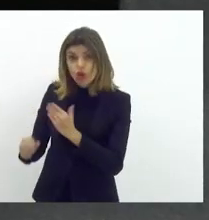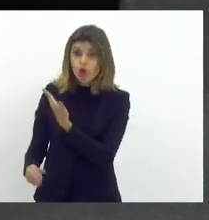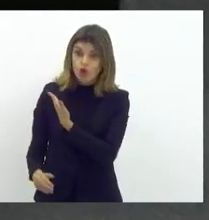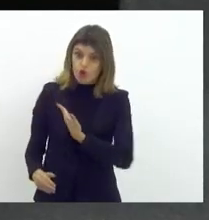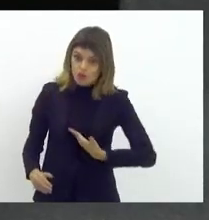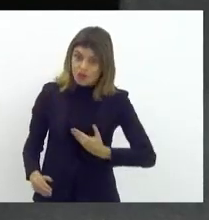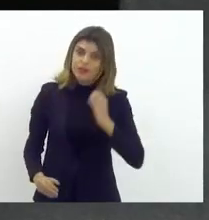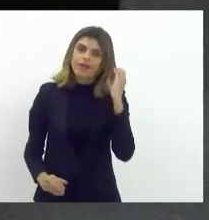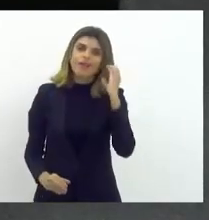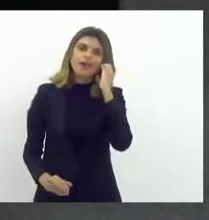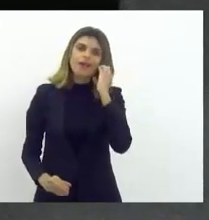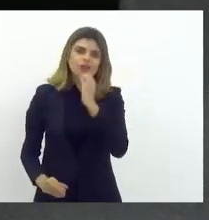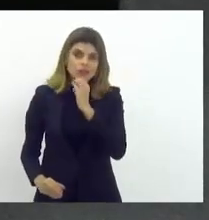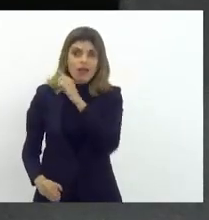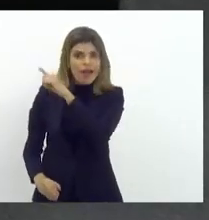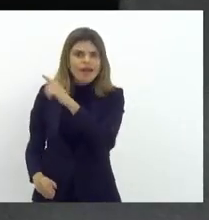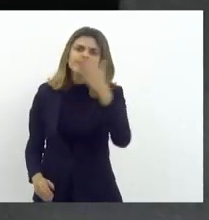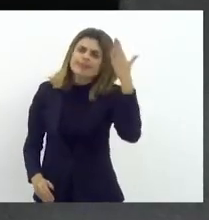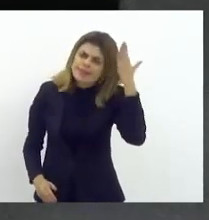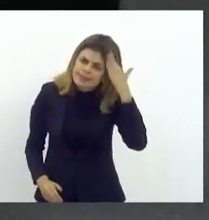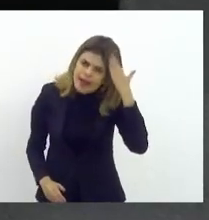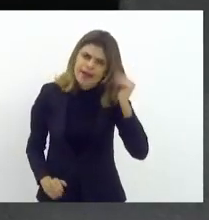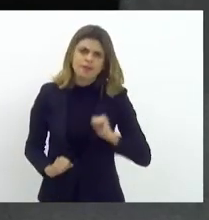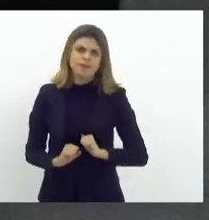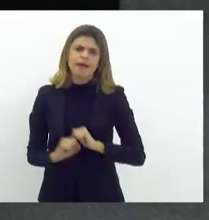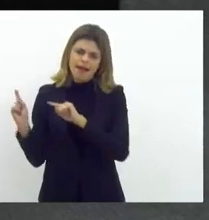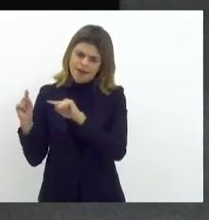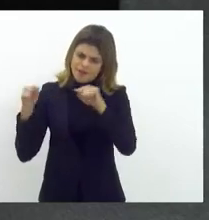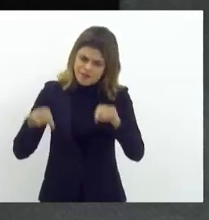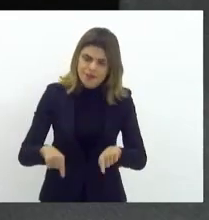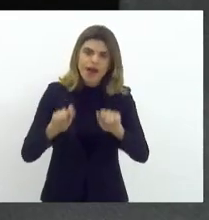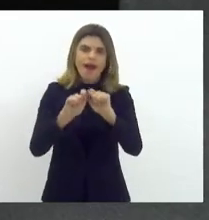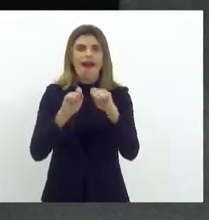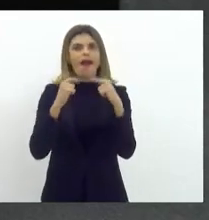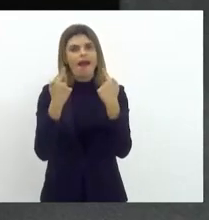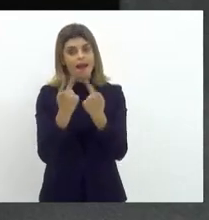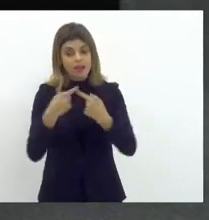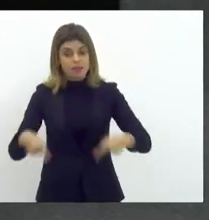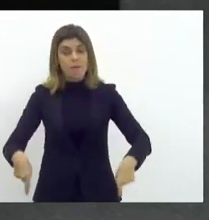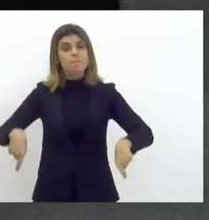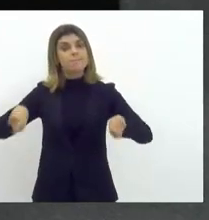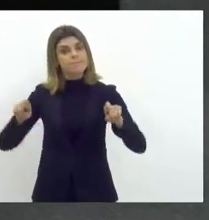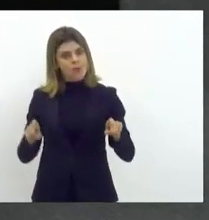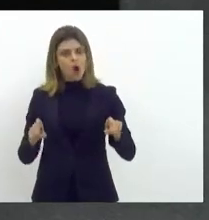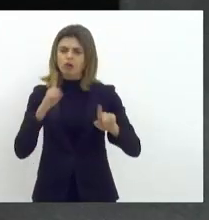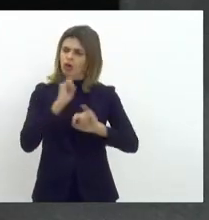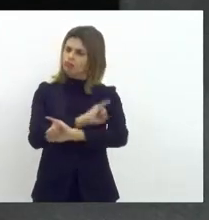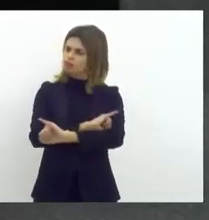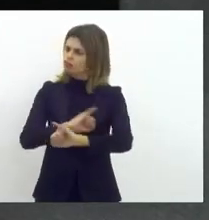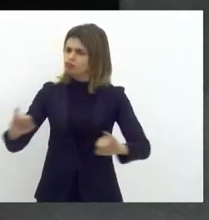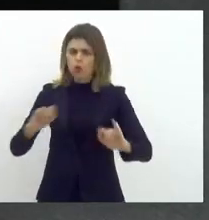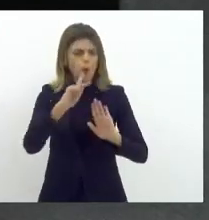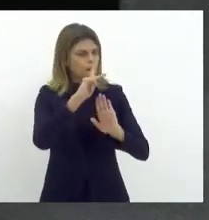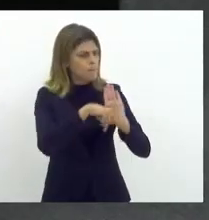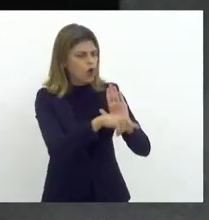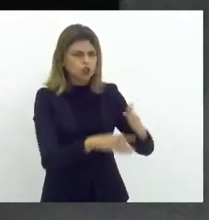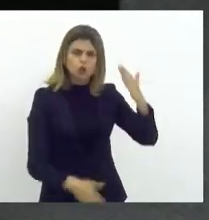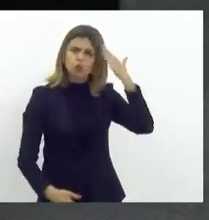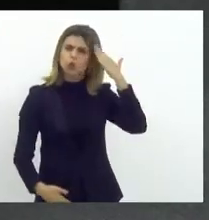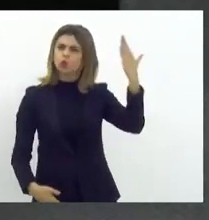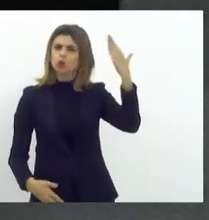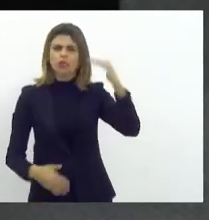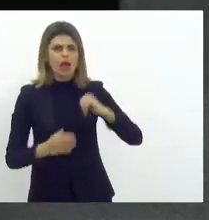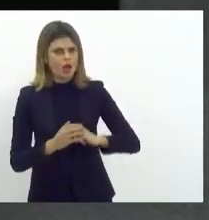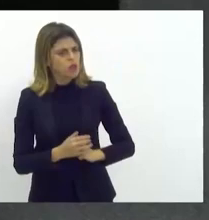governador do Estado Cláudio Castro veio a Assembleia Legislativa tomar posse e disse que o programa era um sucesso